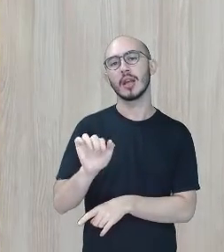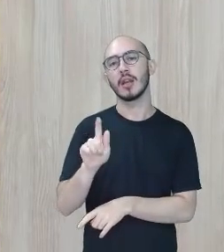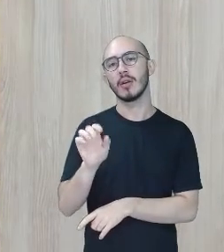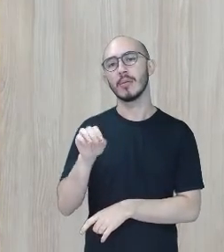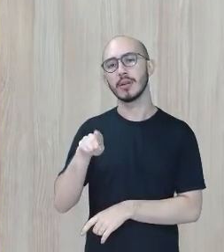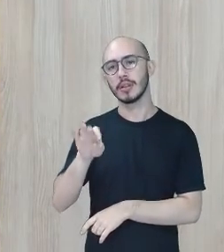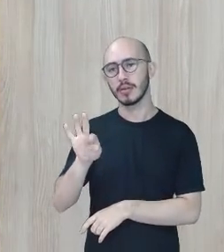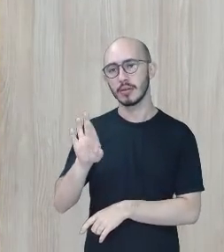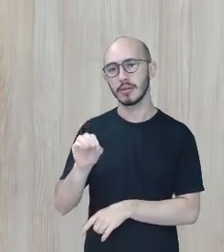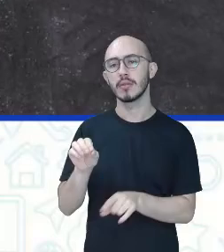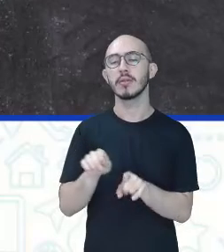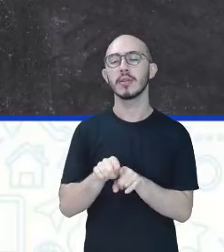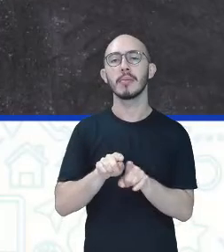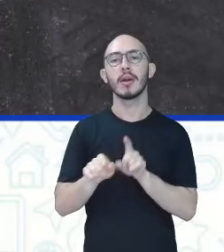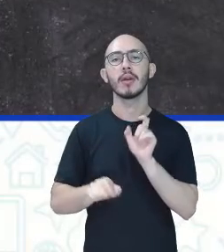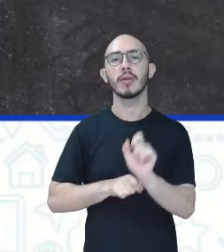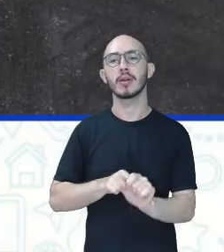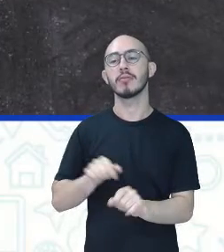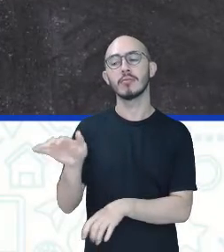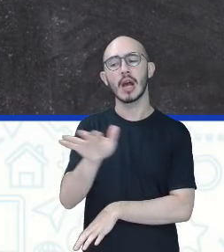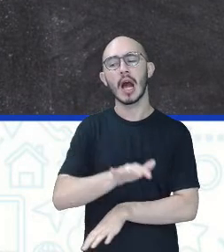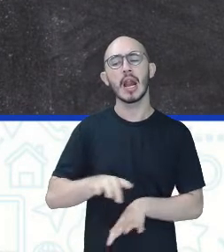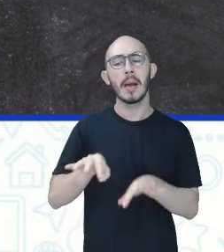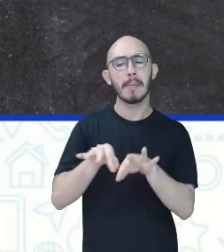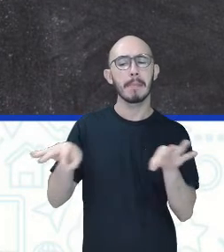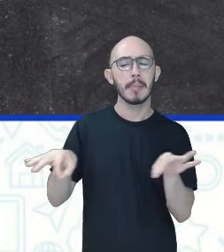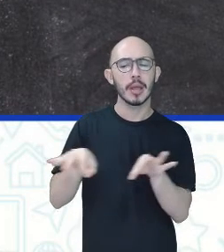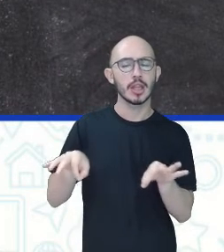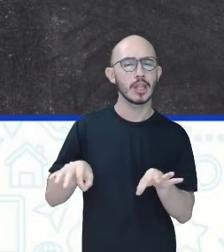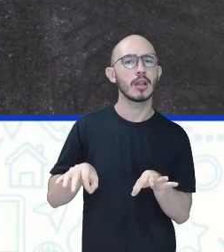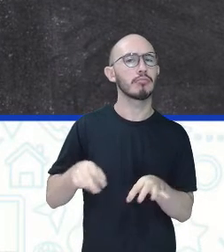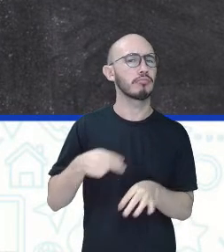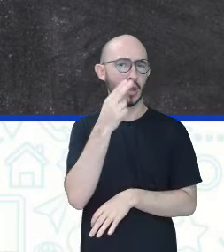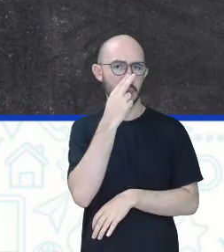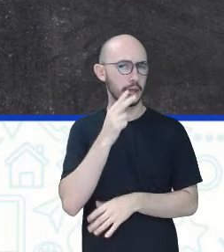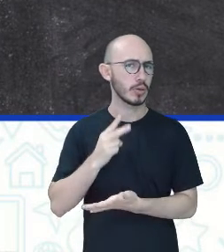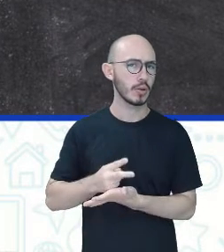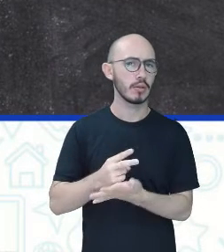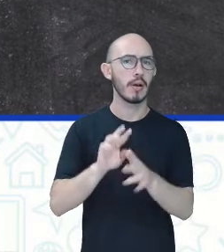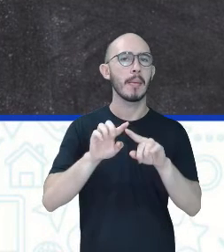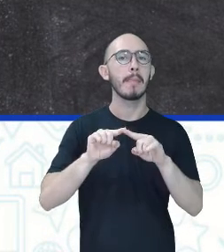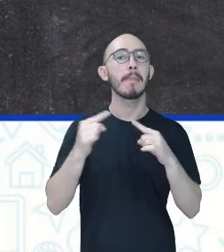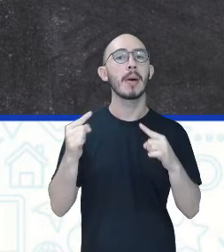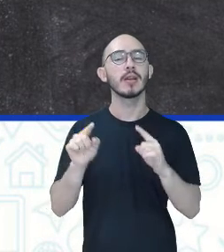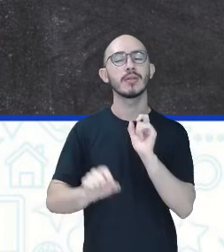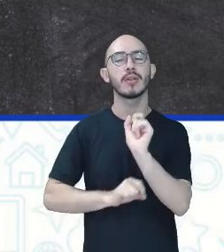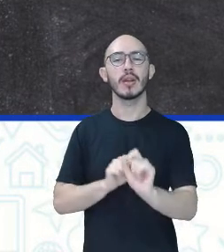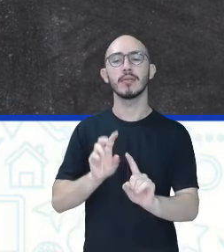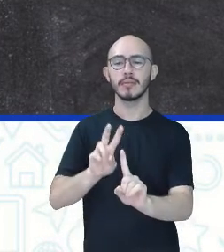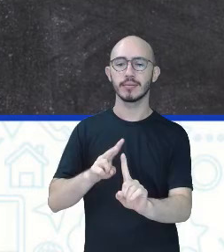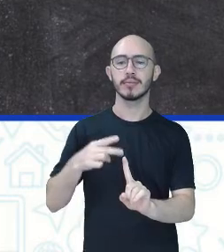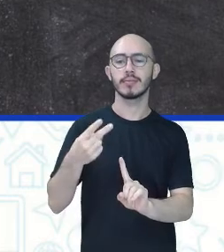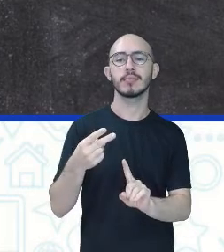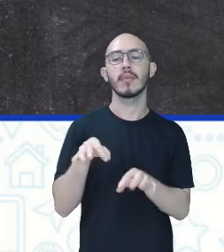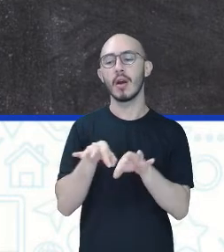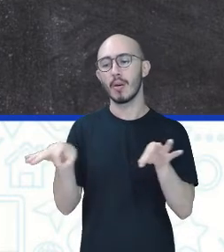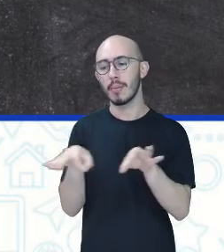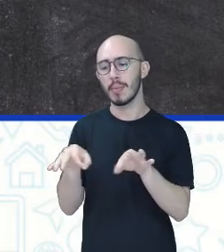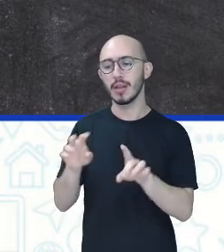área, certo? Todas essas unidades continuam as mesmas, sendo que elas são elevadas ao quadrado. Então, eu tenho metro